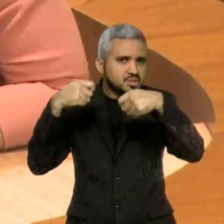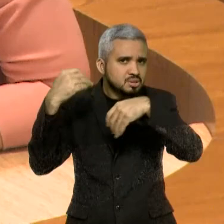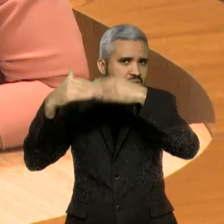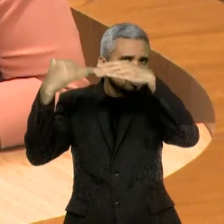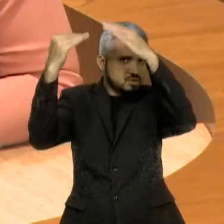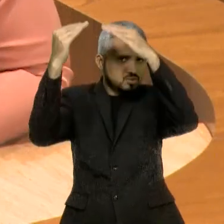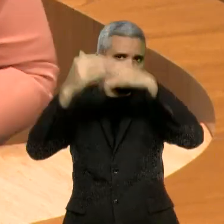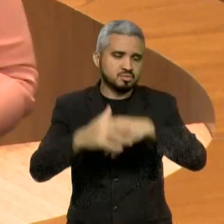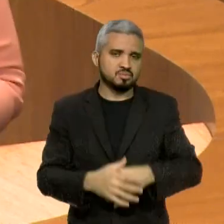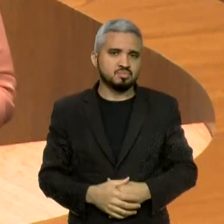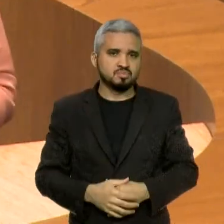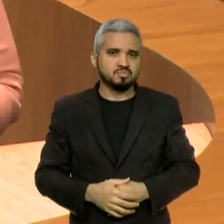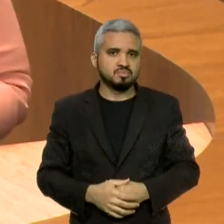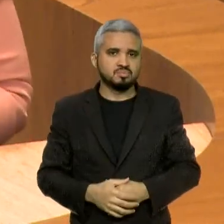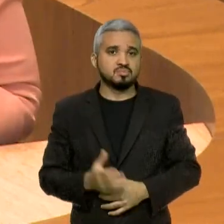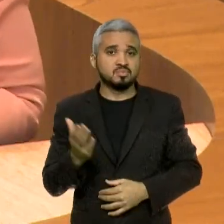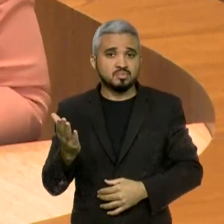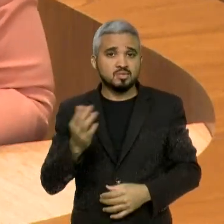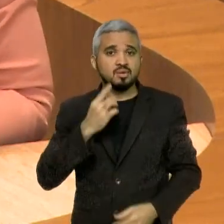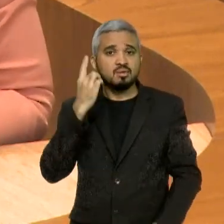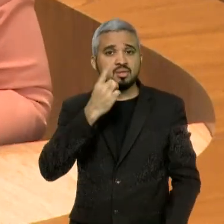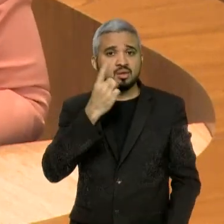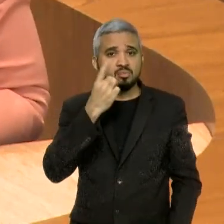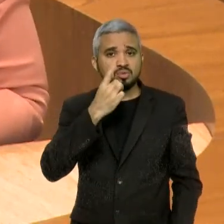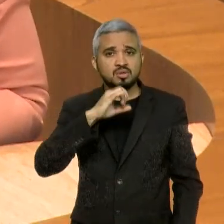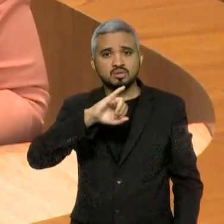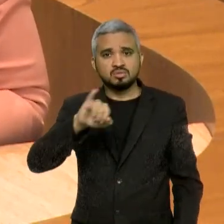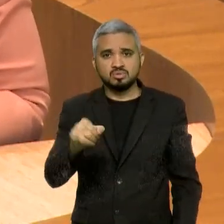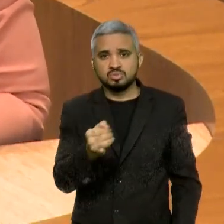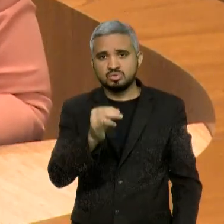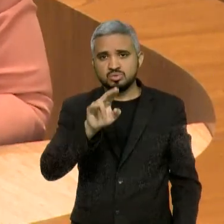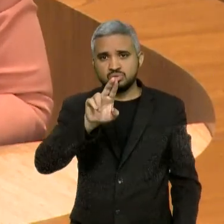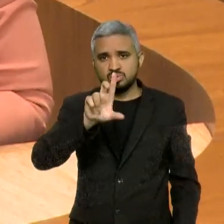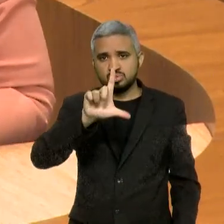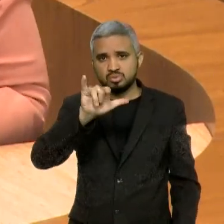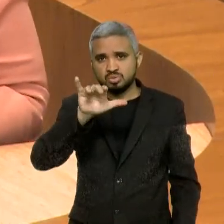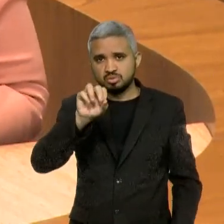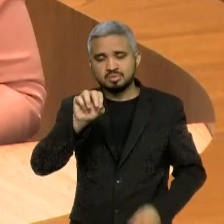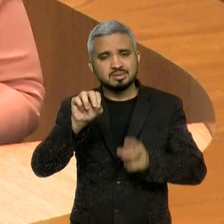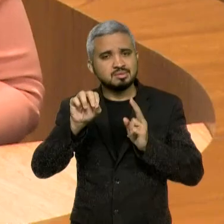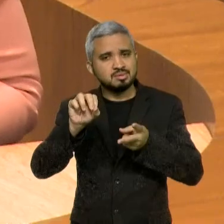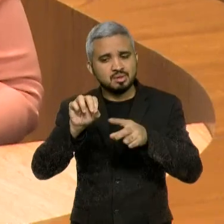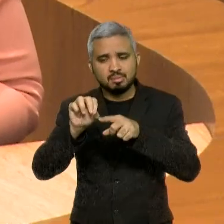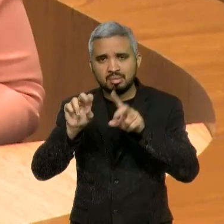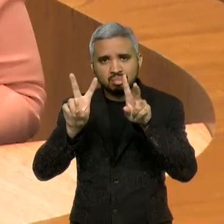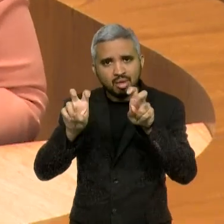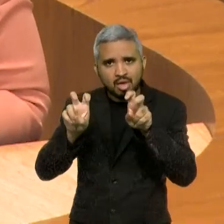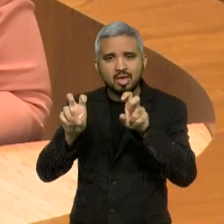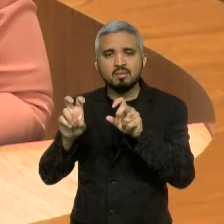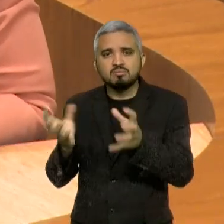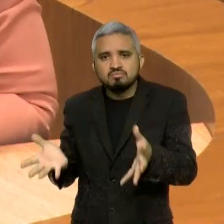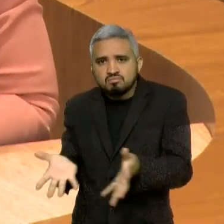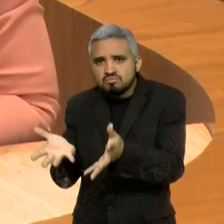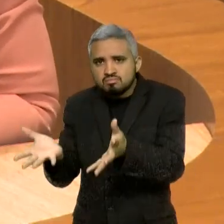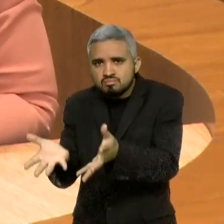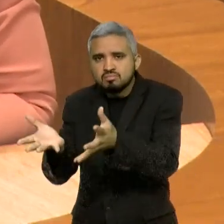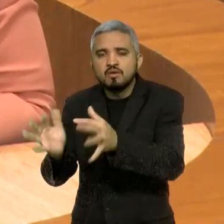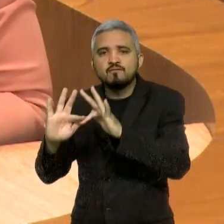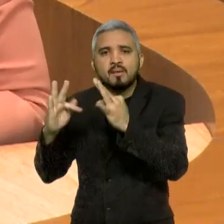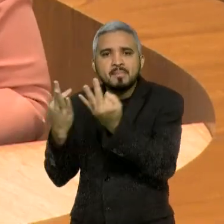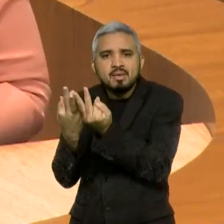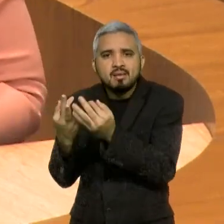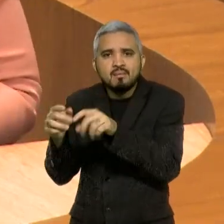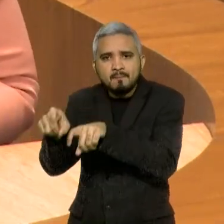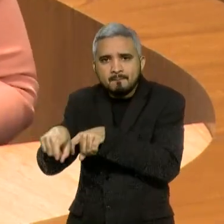familiar então eu gostaria de dizer que é importante que nós nós todos os 42 dois